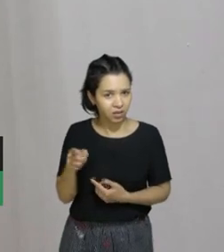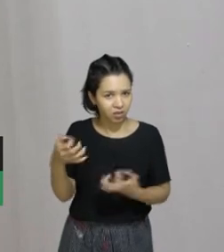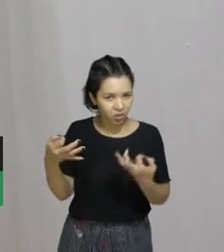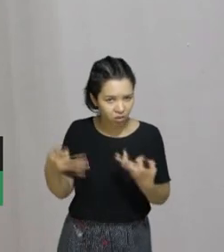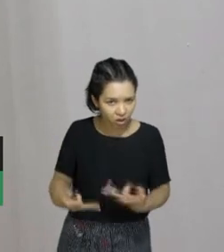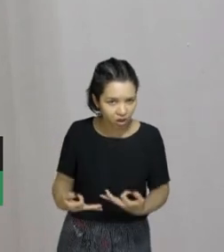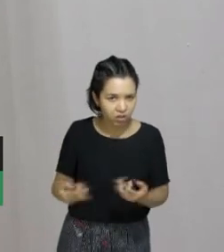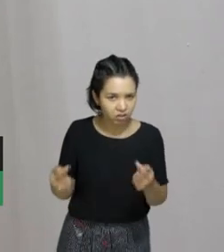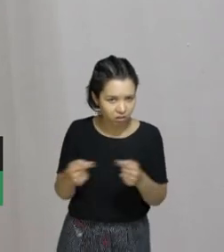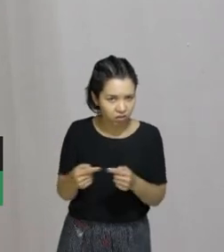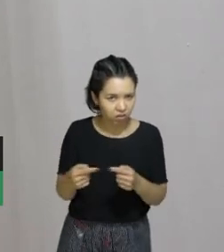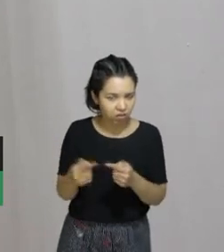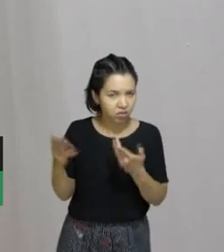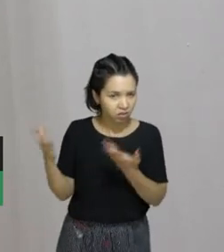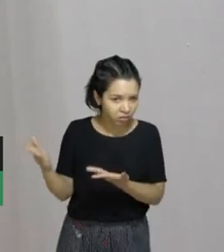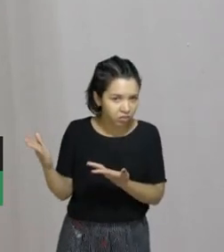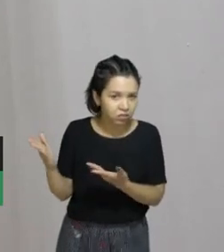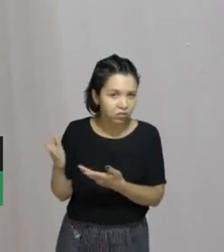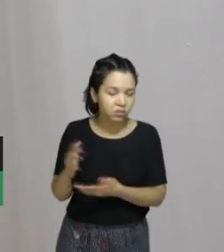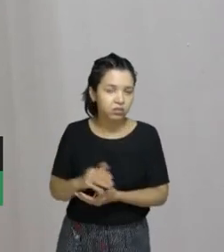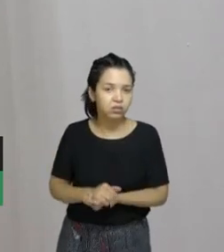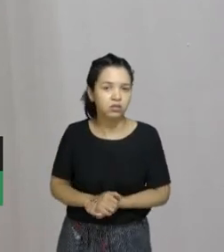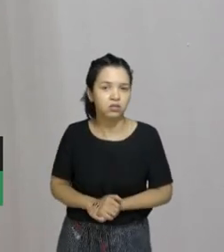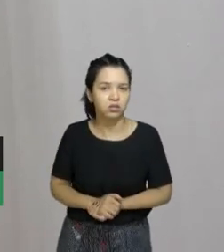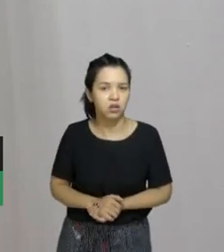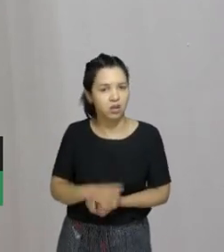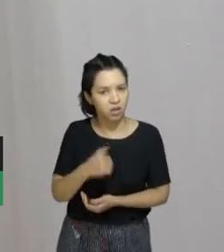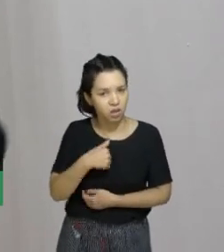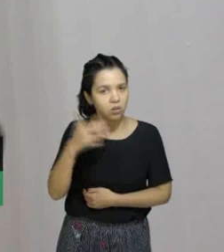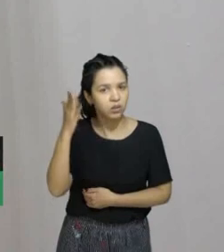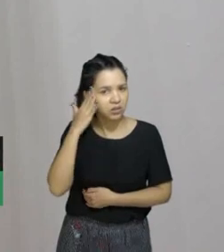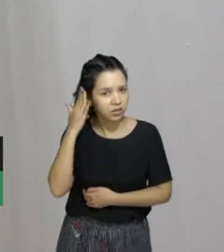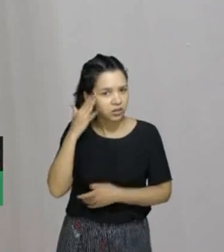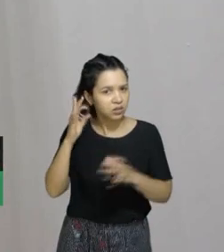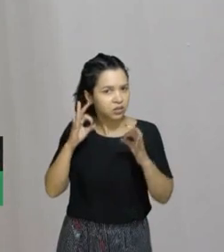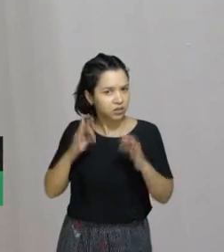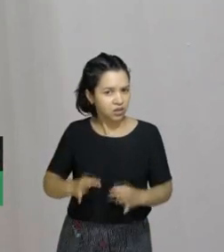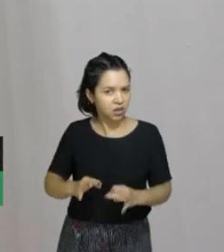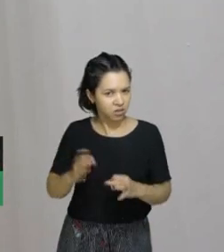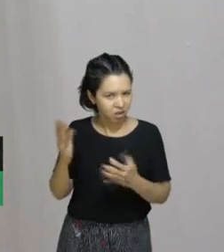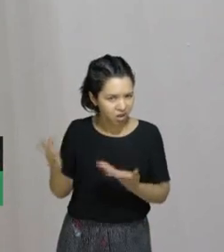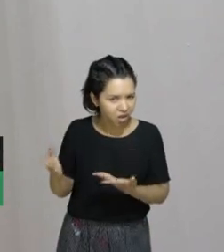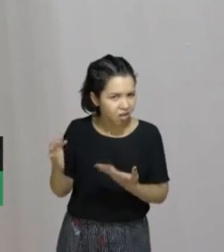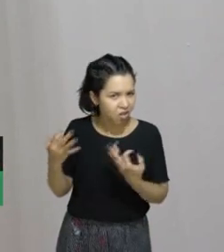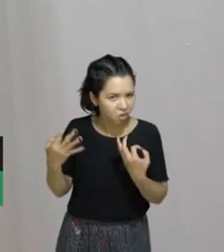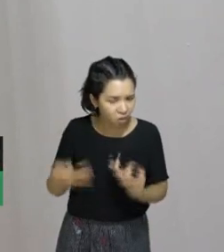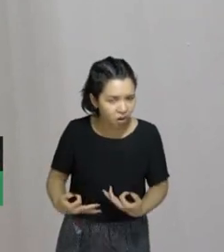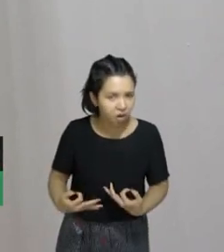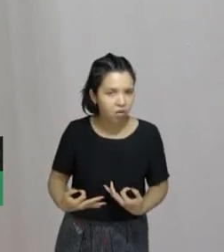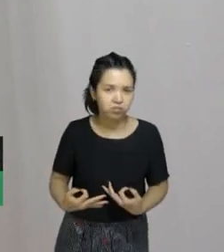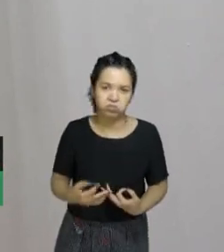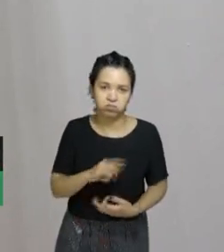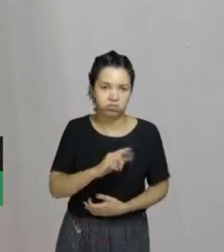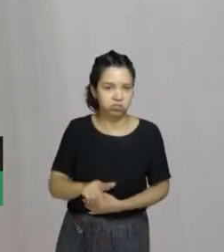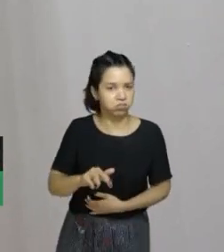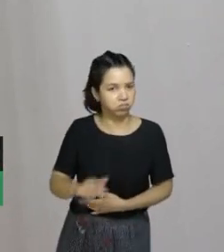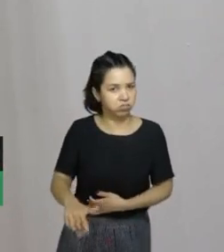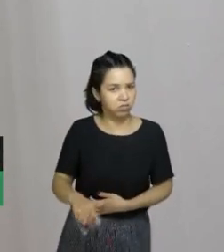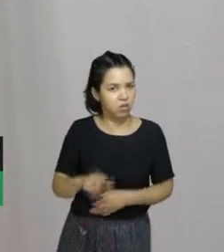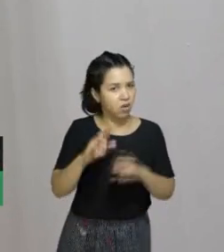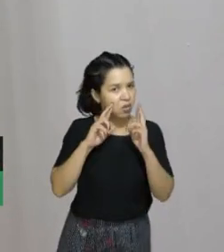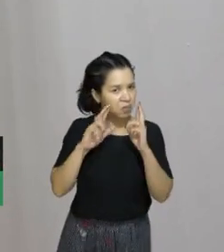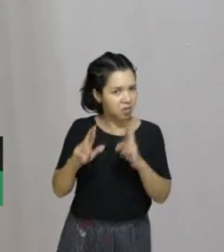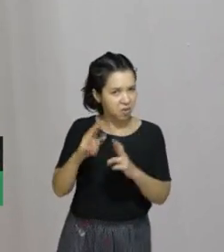isso? Eu tenho certeza que não era o lugar. E com todo o respeito às pessoas, para poder fazer o